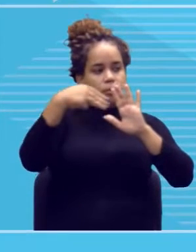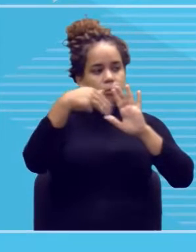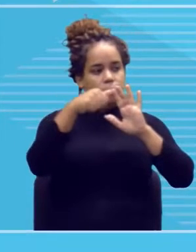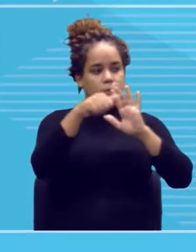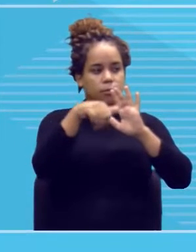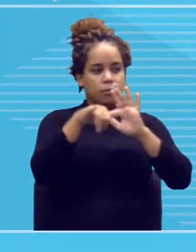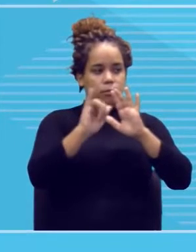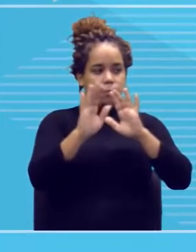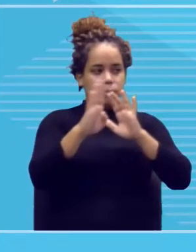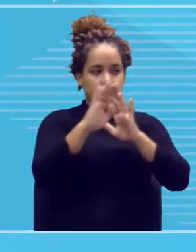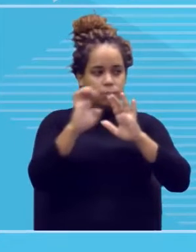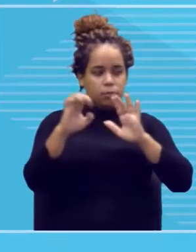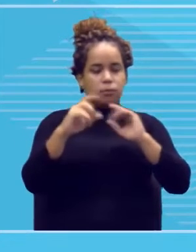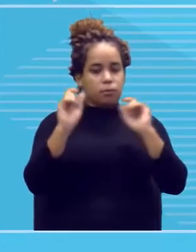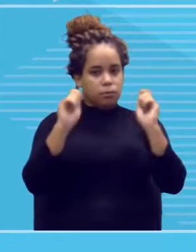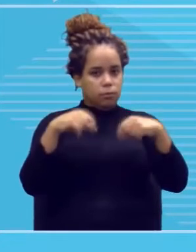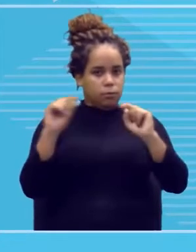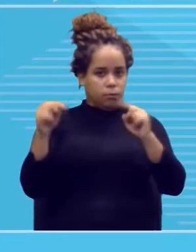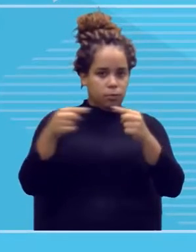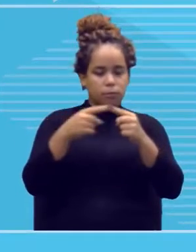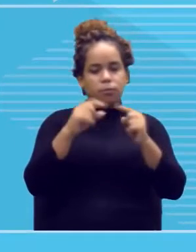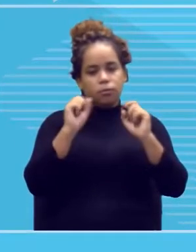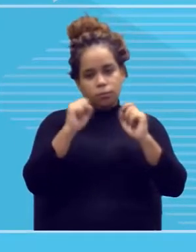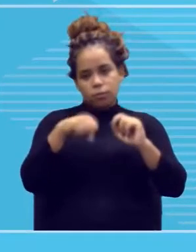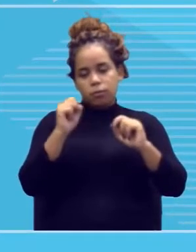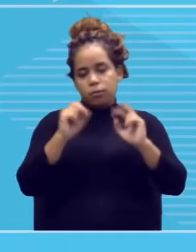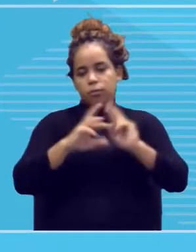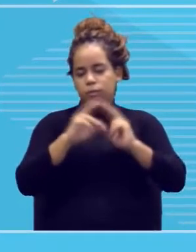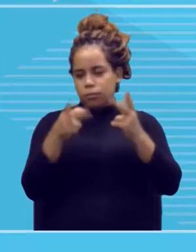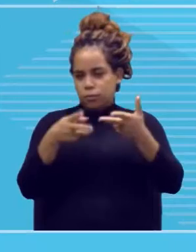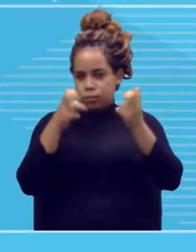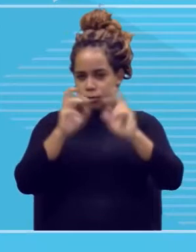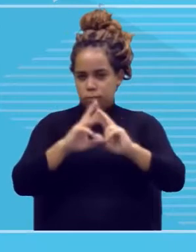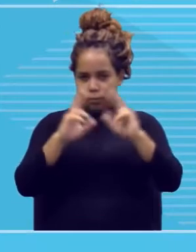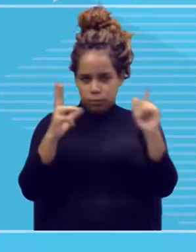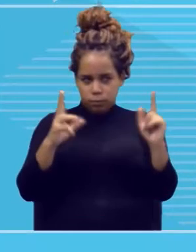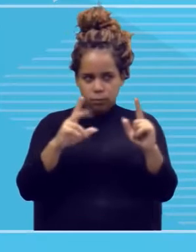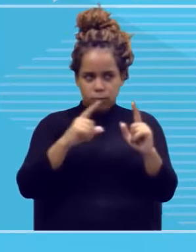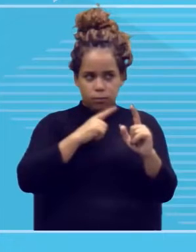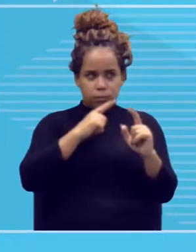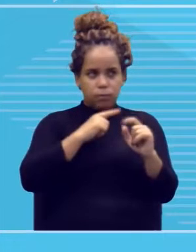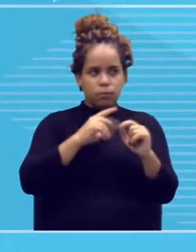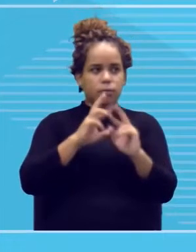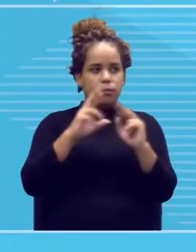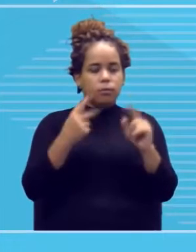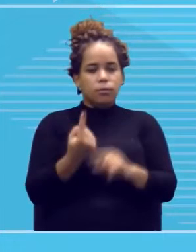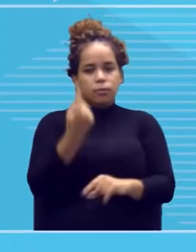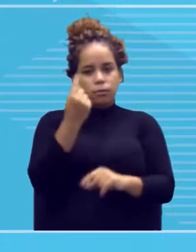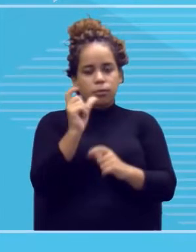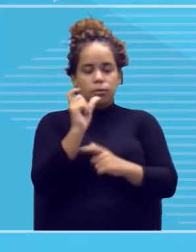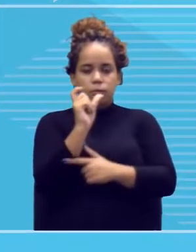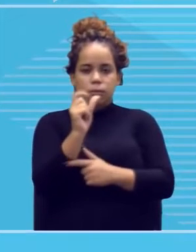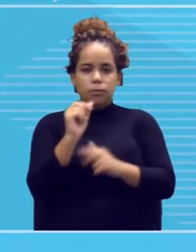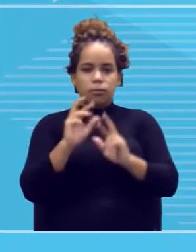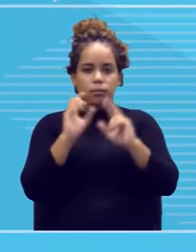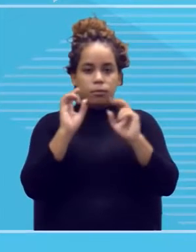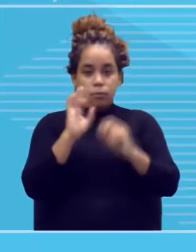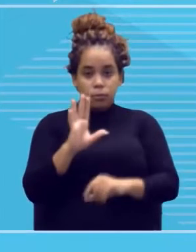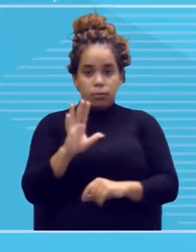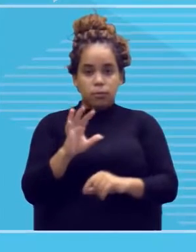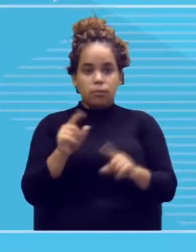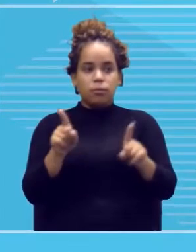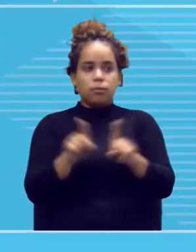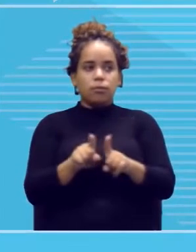caberia Mas você percebe a diferença entre o maybe justinho uma palavra só e o maybe como duas palavras